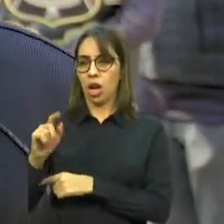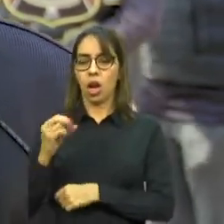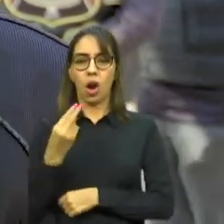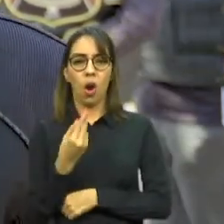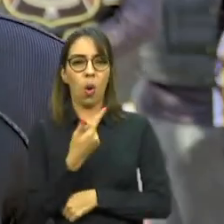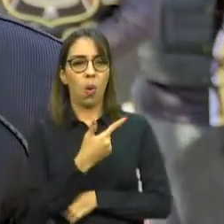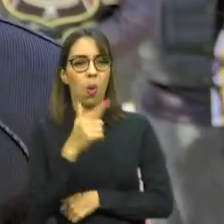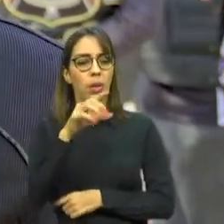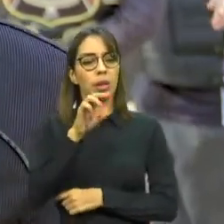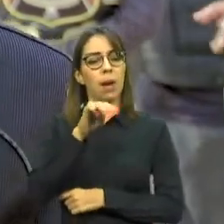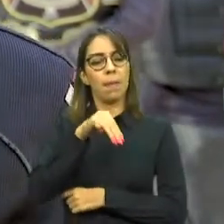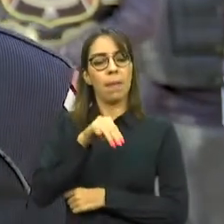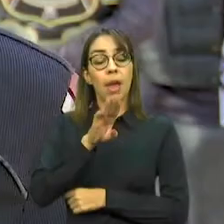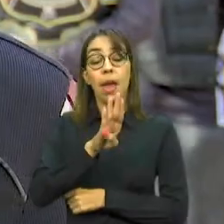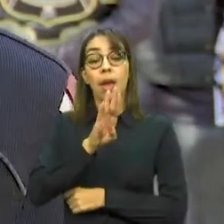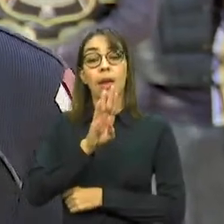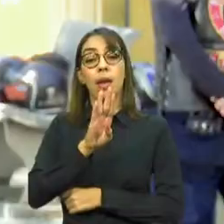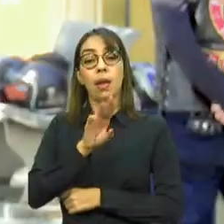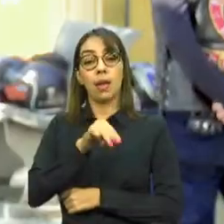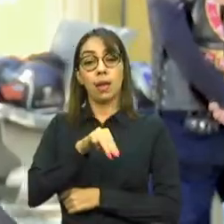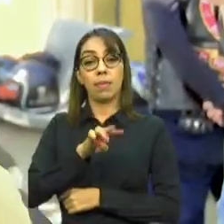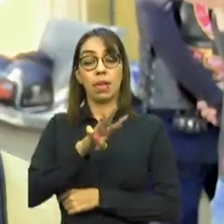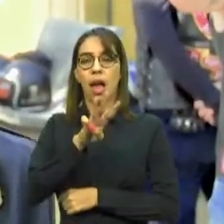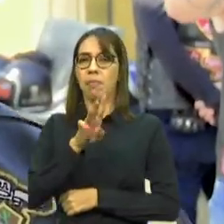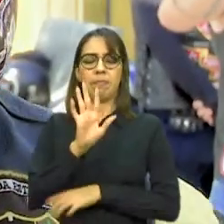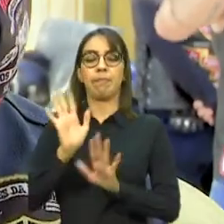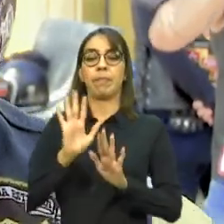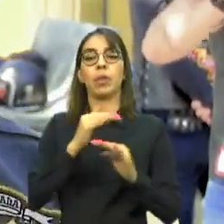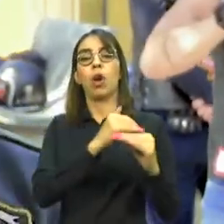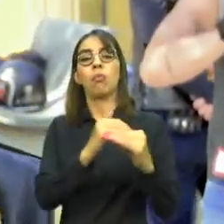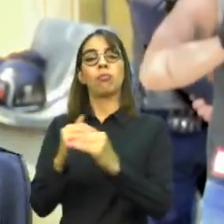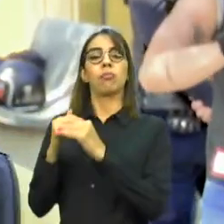BMW, enfim. Para nós todos são iguais.